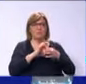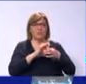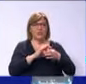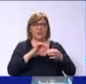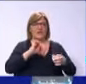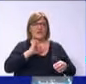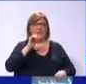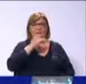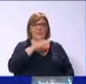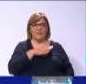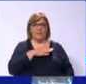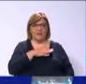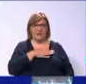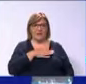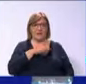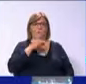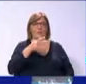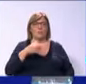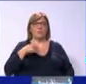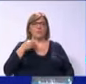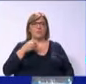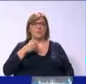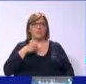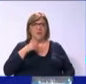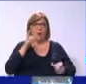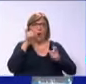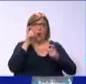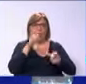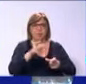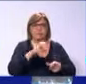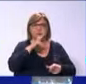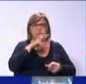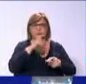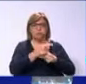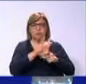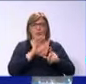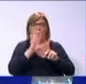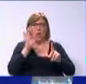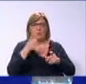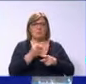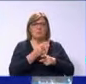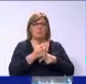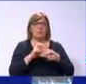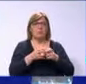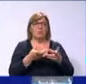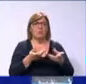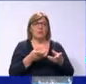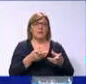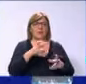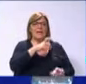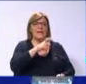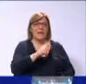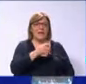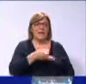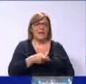poros bom e nem ficar e por temer represálias e oeste represálias aquilo que eu pergunto de facto quem anda a tentar